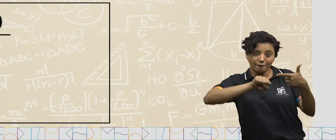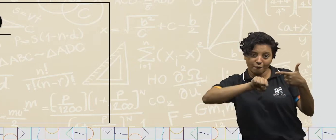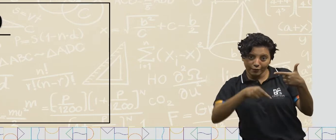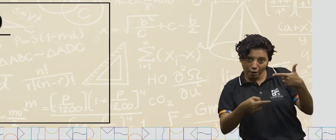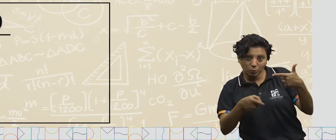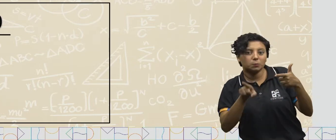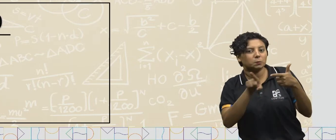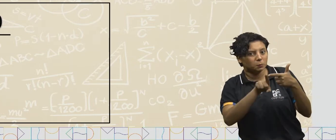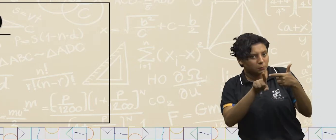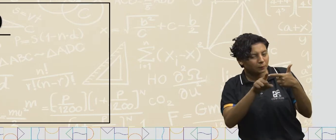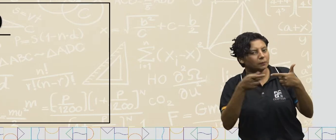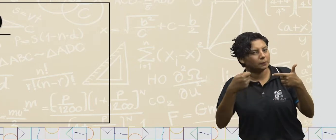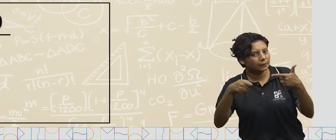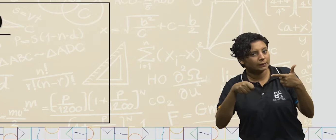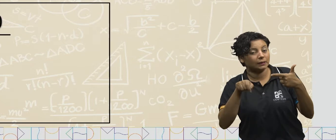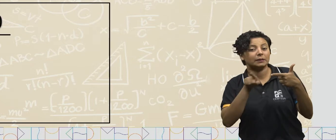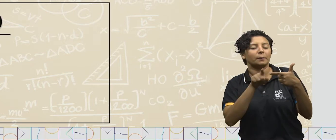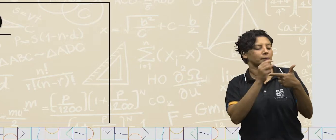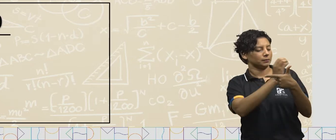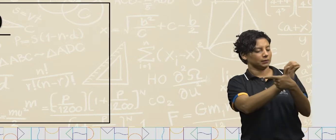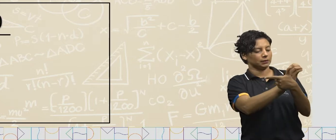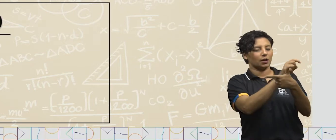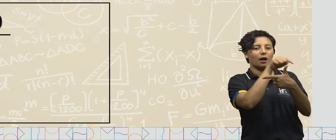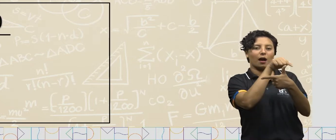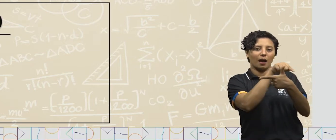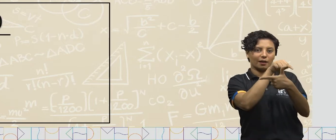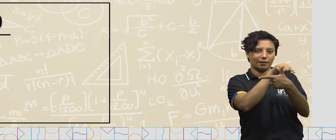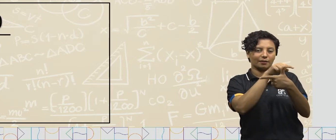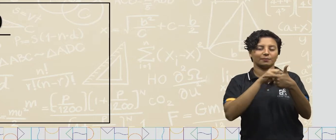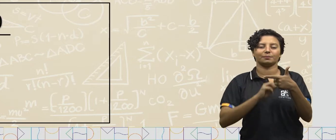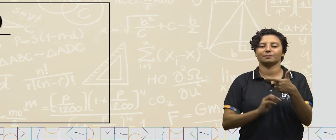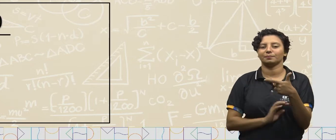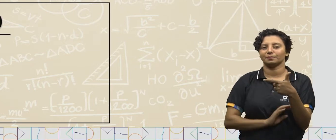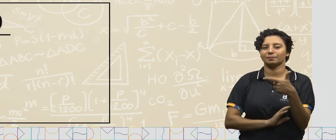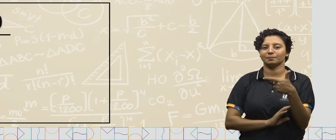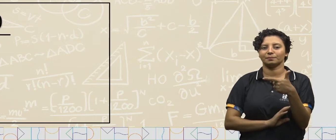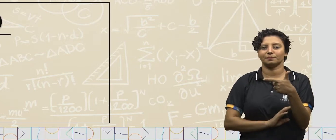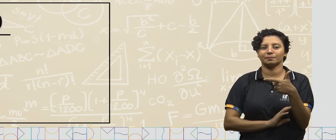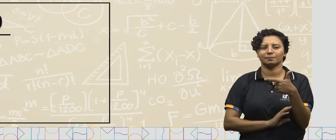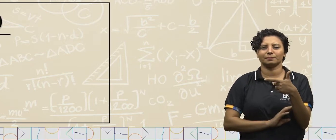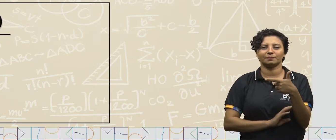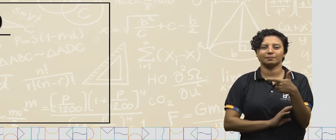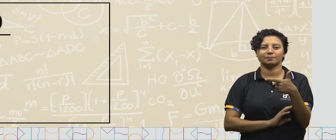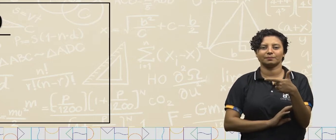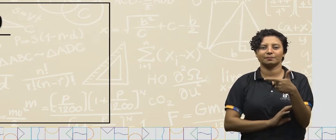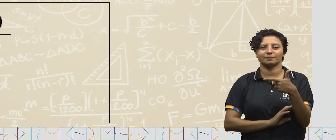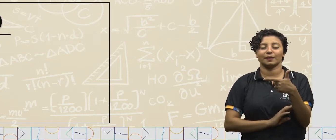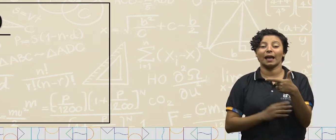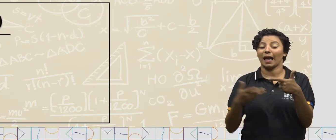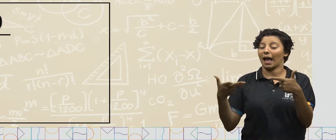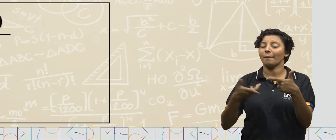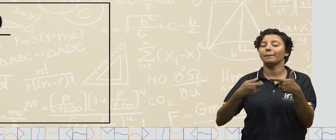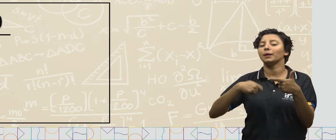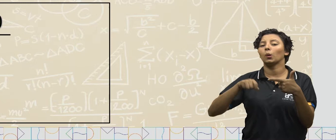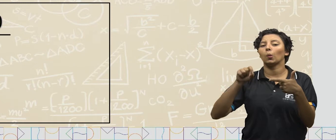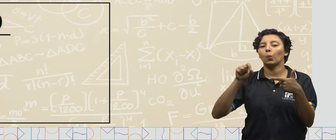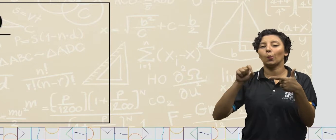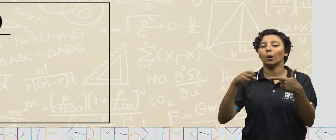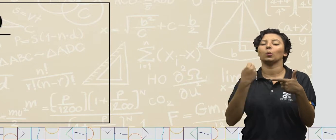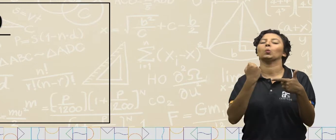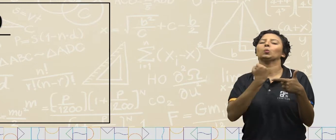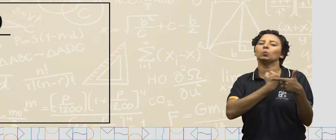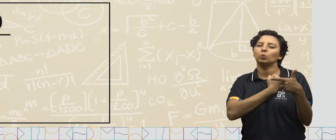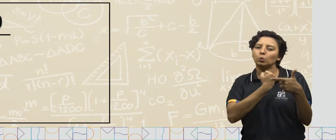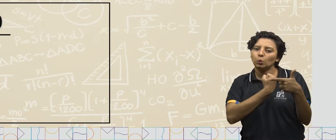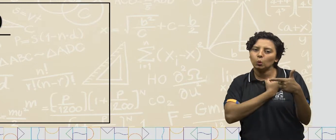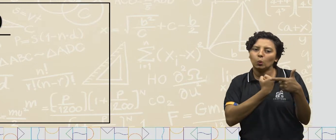dividendo e um 0 com vírgula no quociente. Vamos lá. Agora, precisamos de um